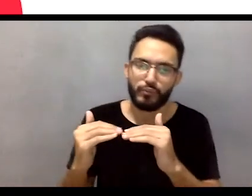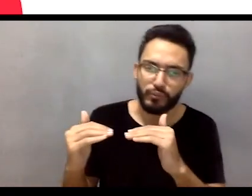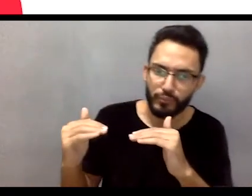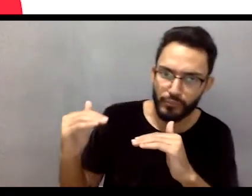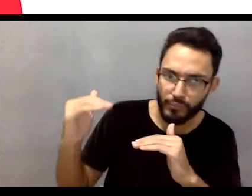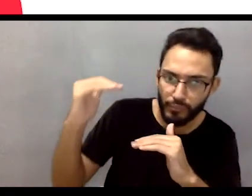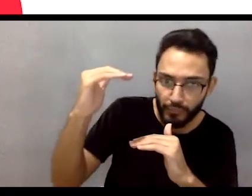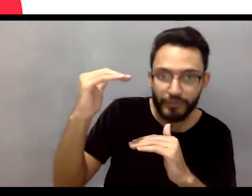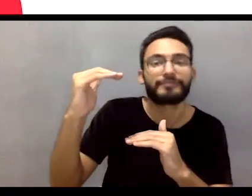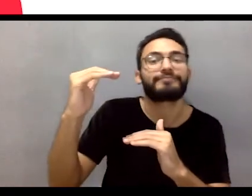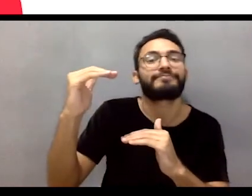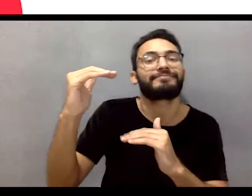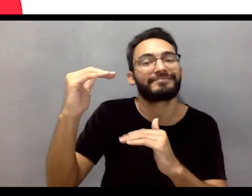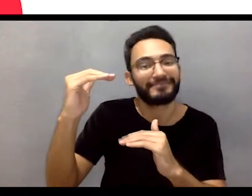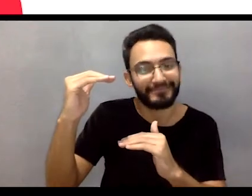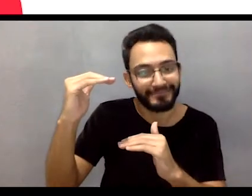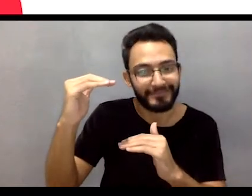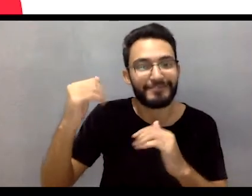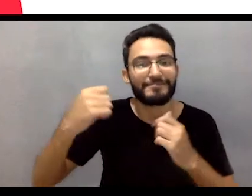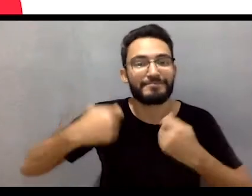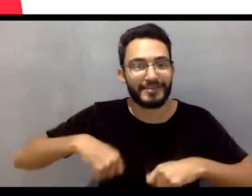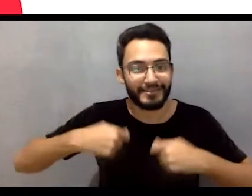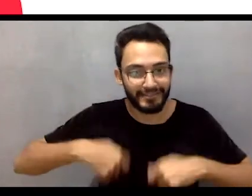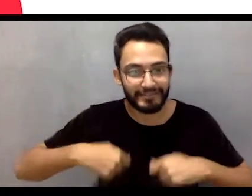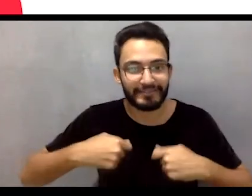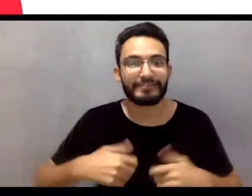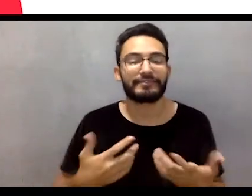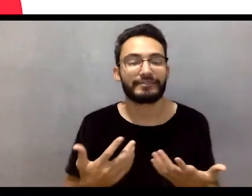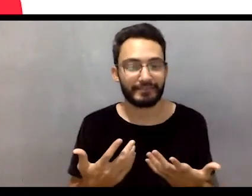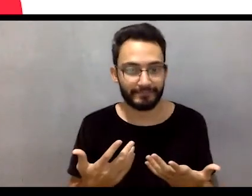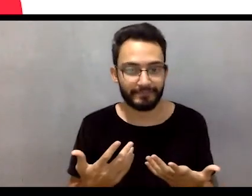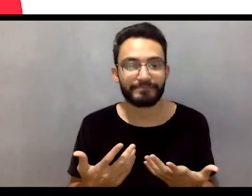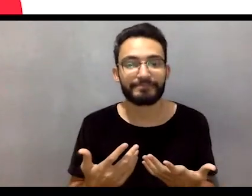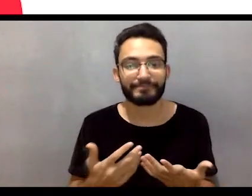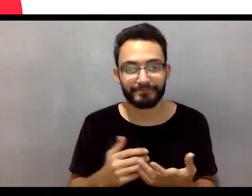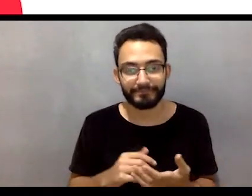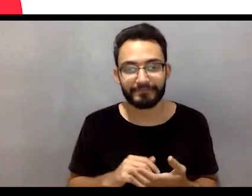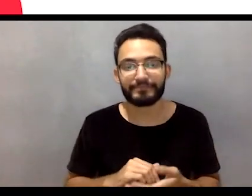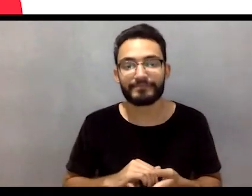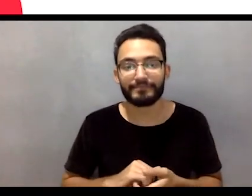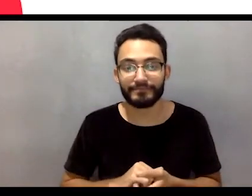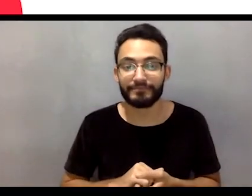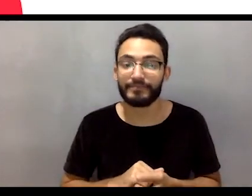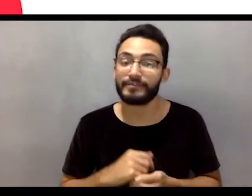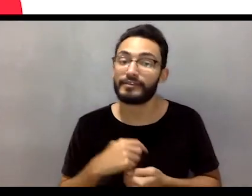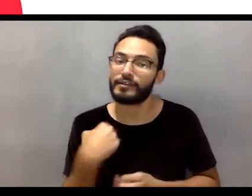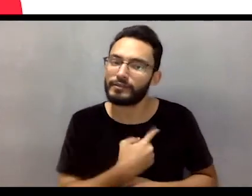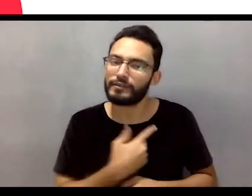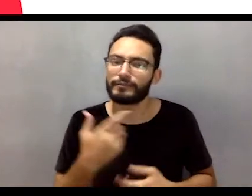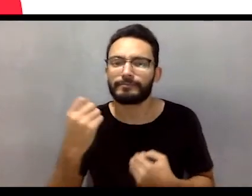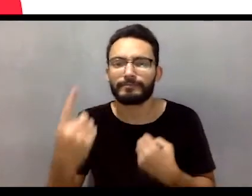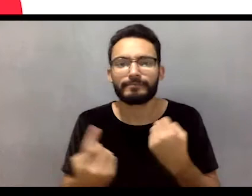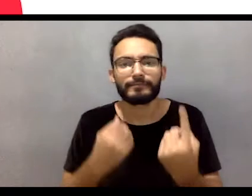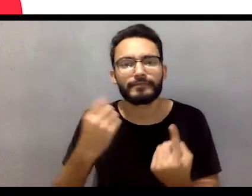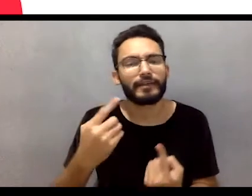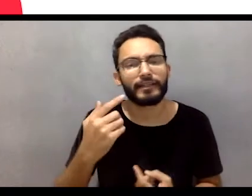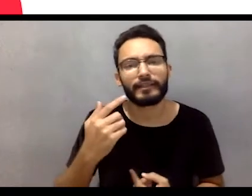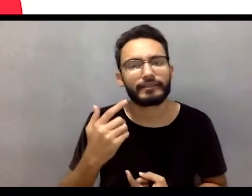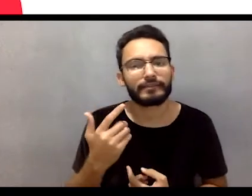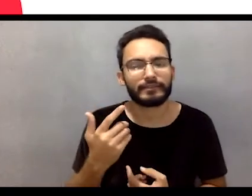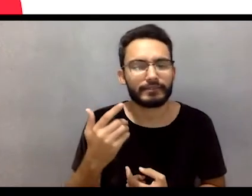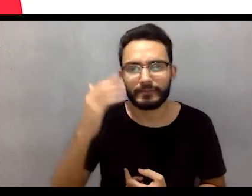um perfil de X para Y. Então, e às vezes a gente nem tem